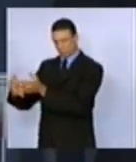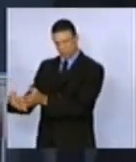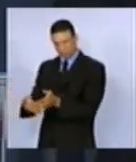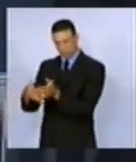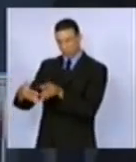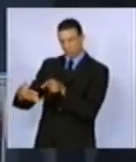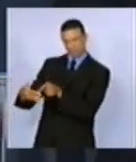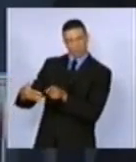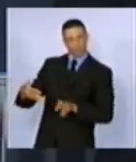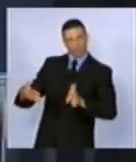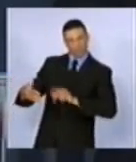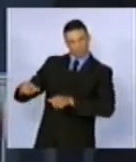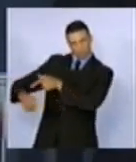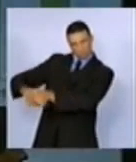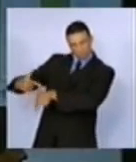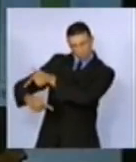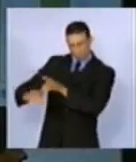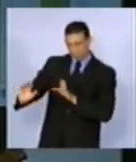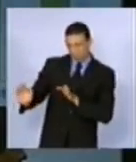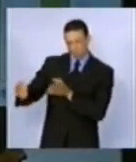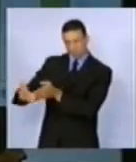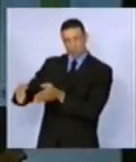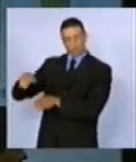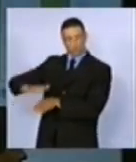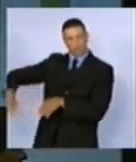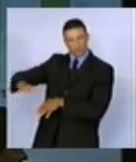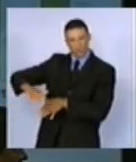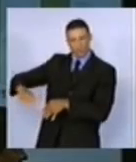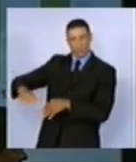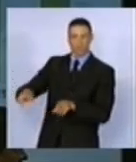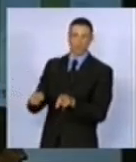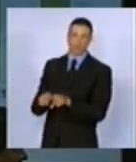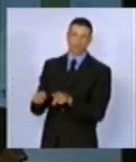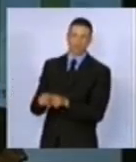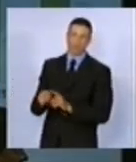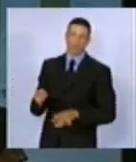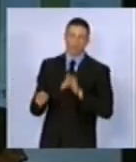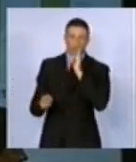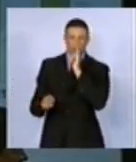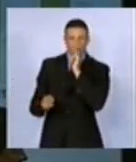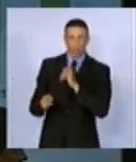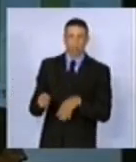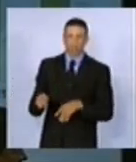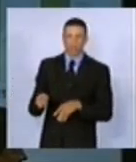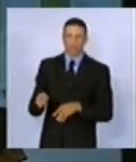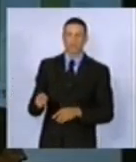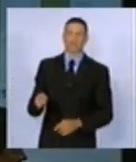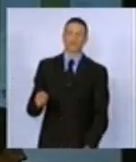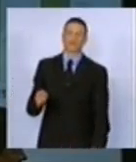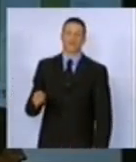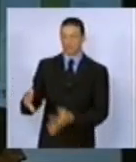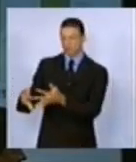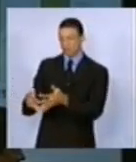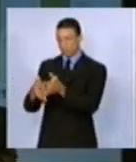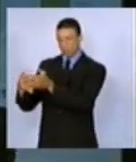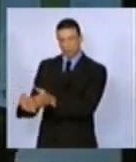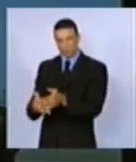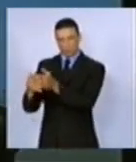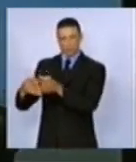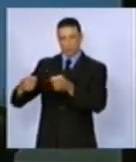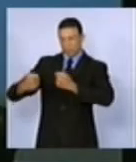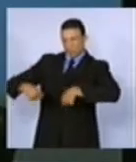isso aconteça sem e sem dizer Toda a relação que vem junto os tratores a parte de transbordo e todas as máquinas necessárias para